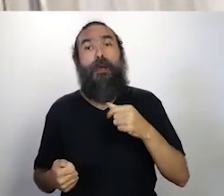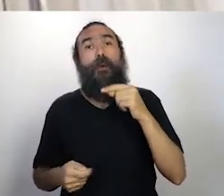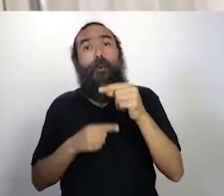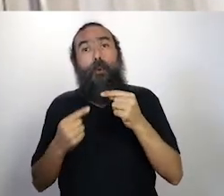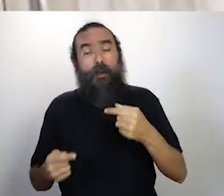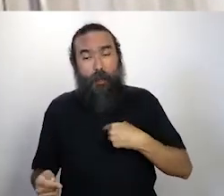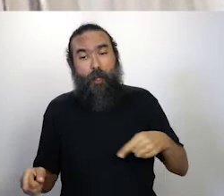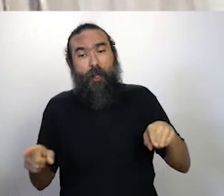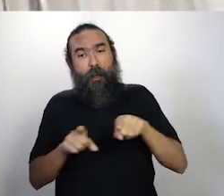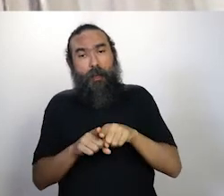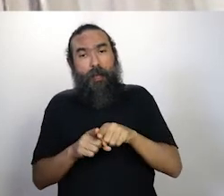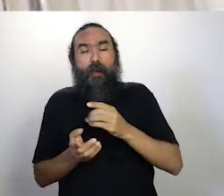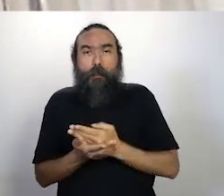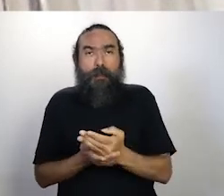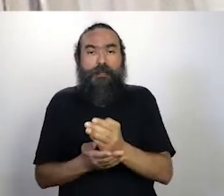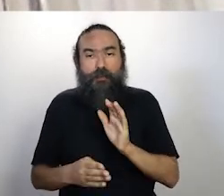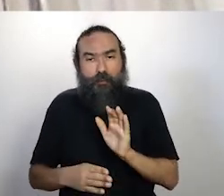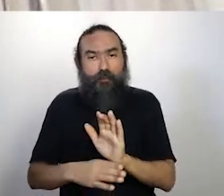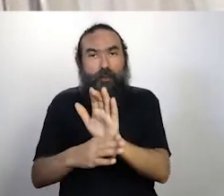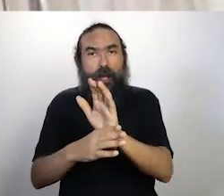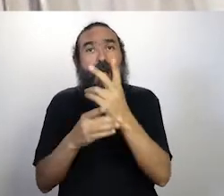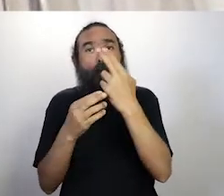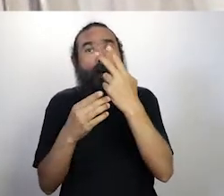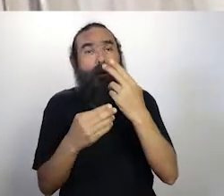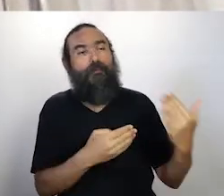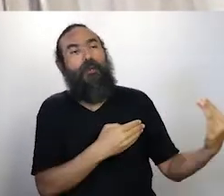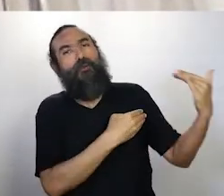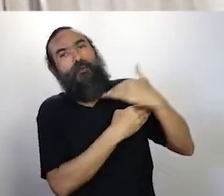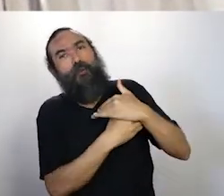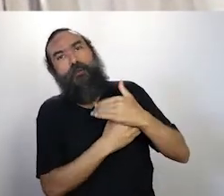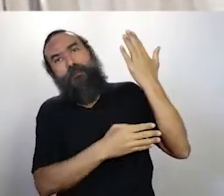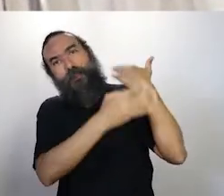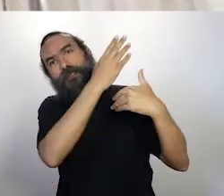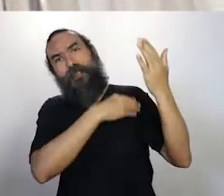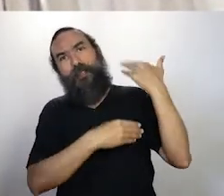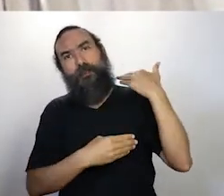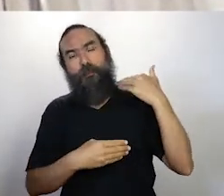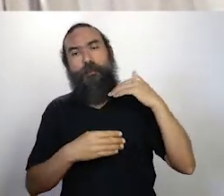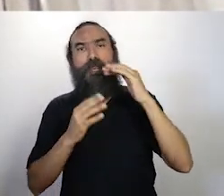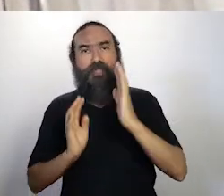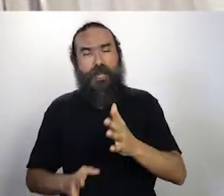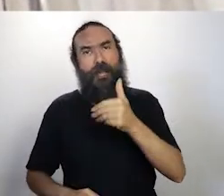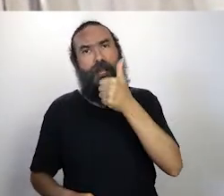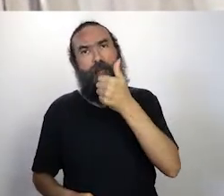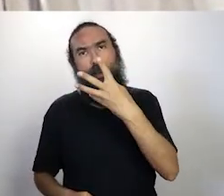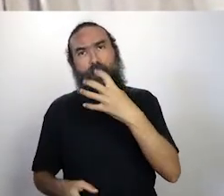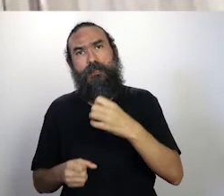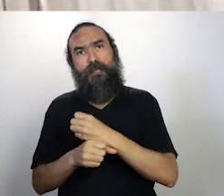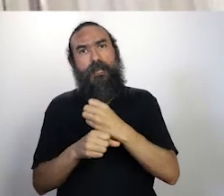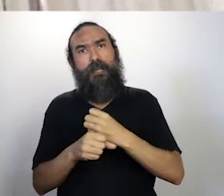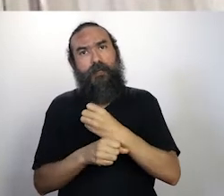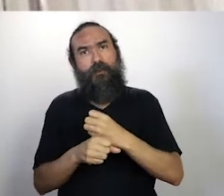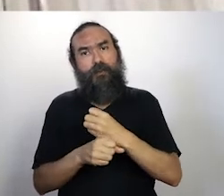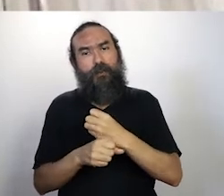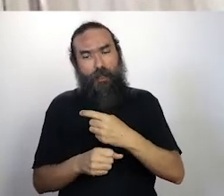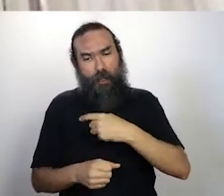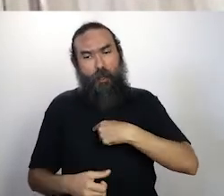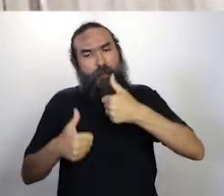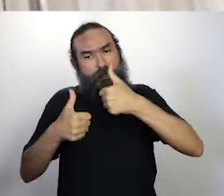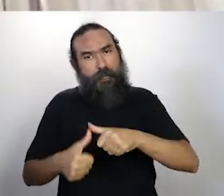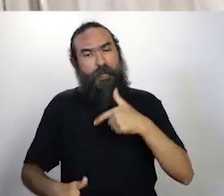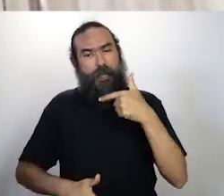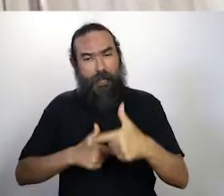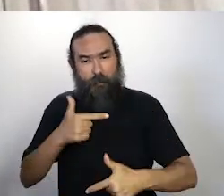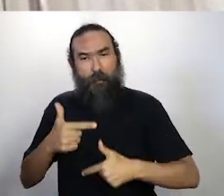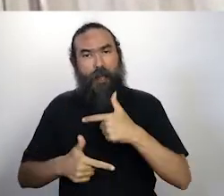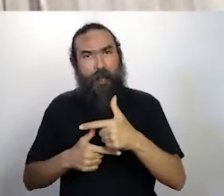fui alcançado também um dia. E isso tem 14 anos, então nos últimos 14 anos eu tenho trabalhado com